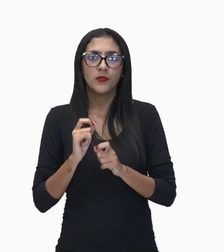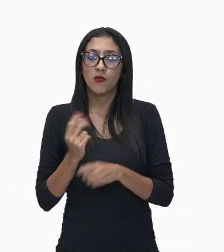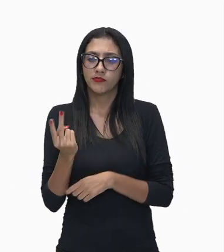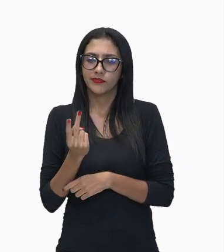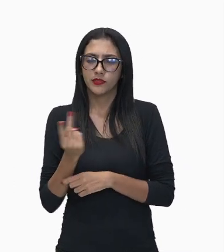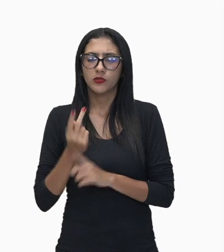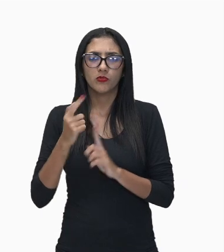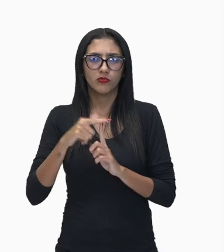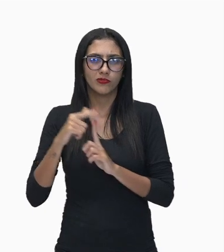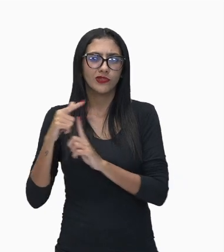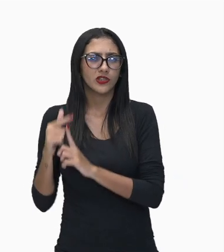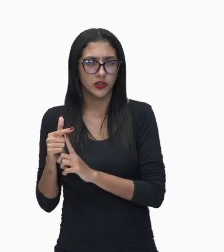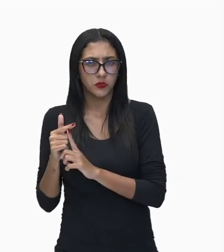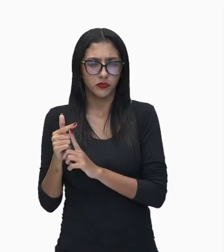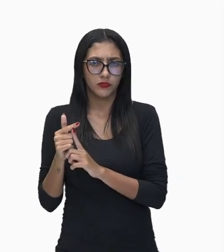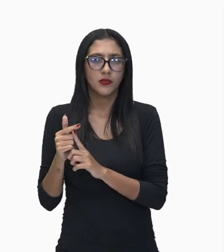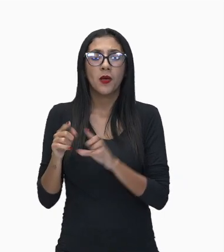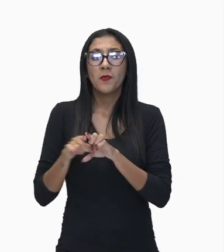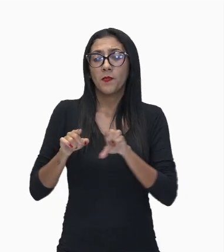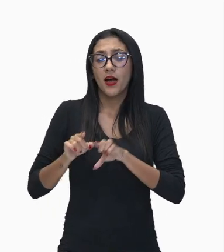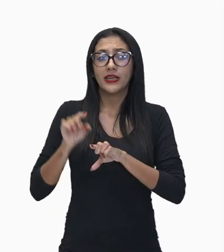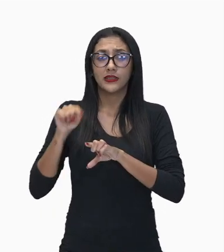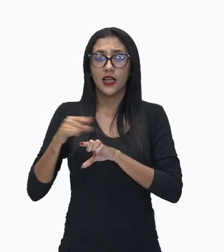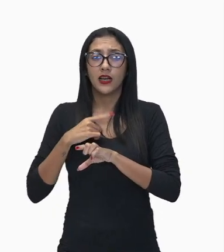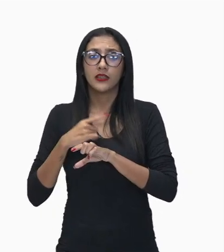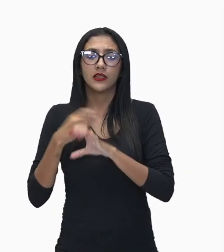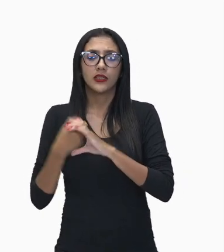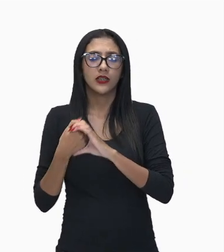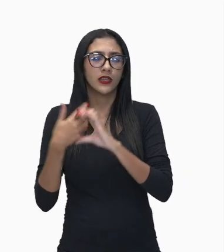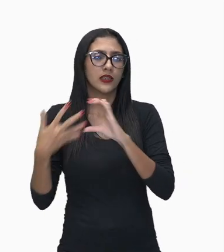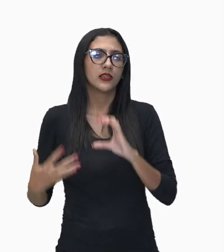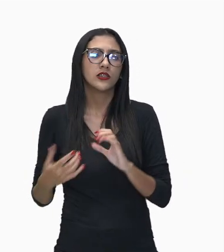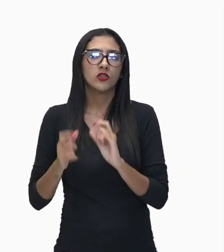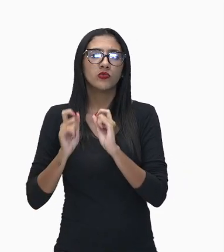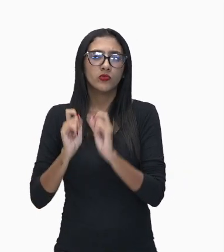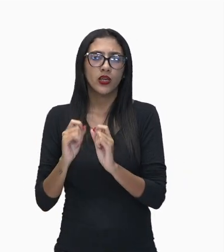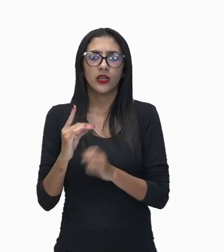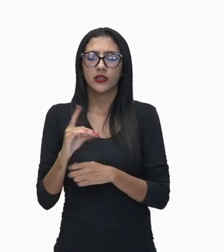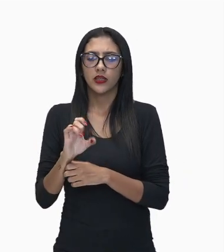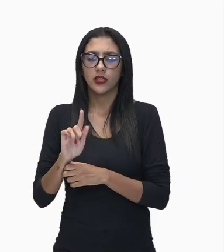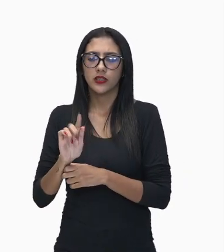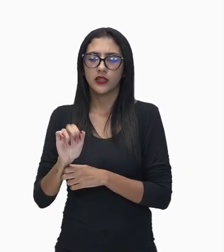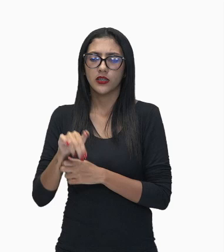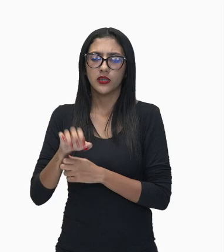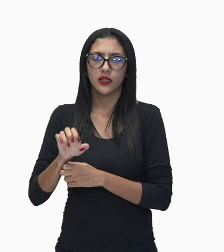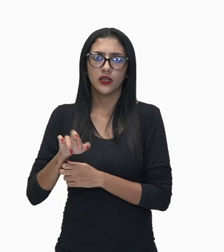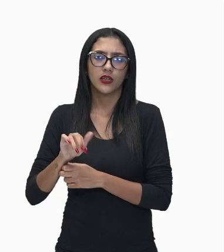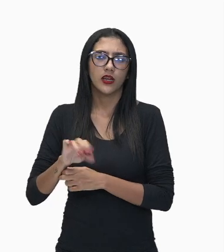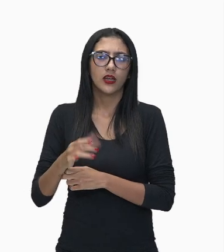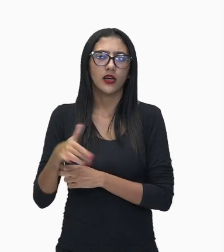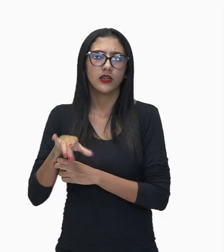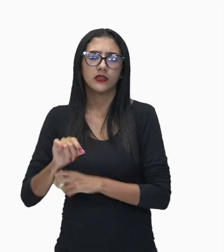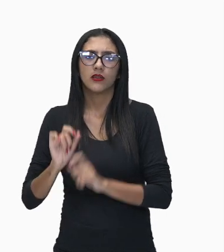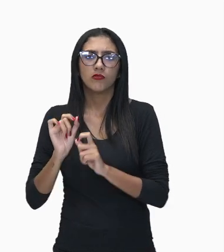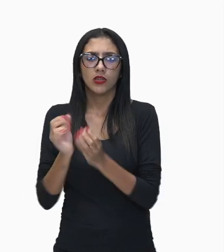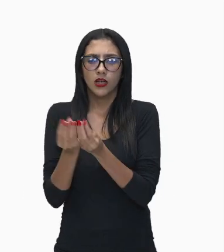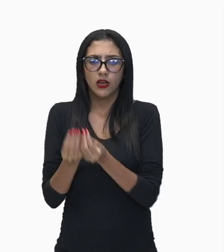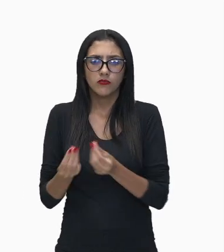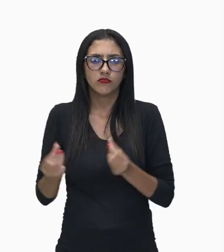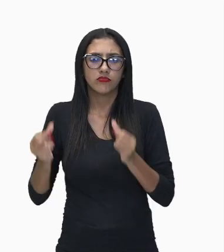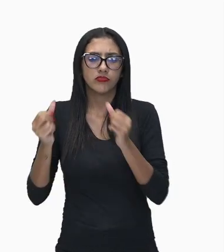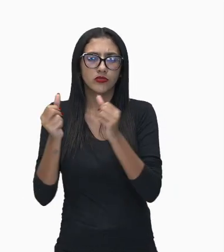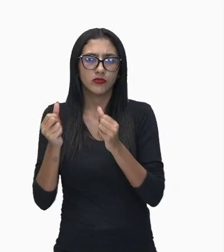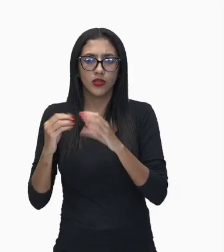doenças crônicas, só que com a característica de ter essa degeneração, essa deterioração acontecendo ali